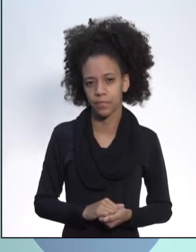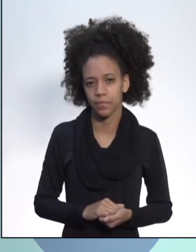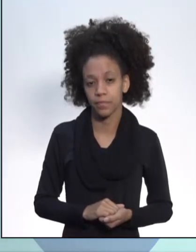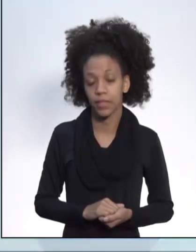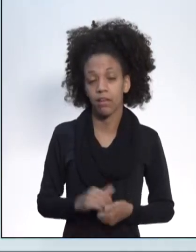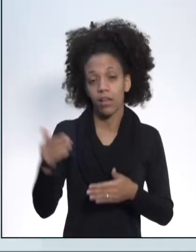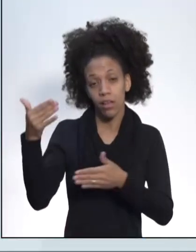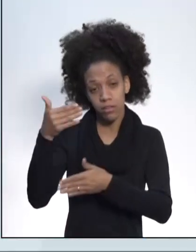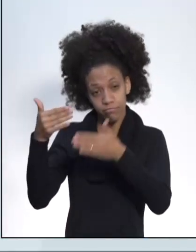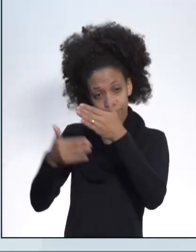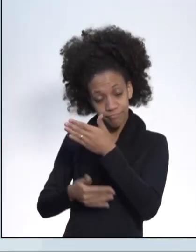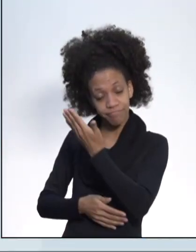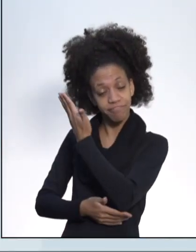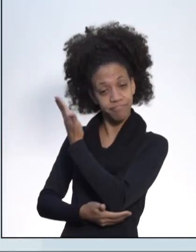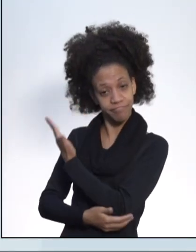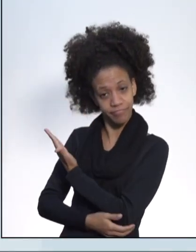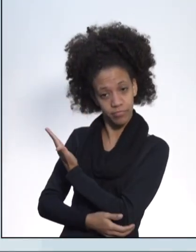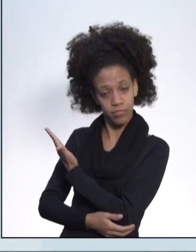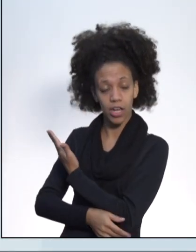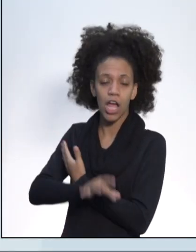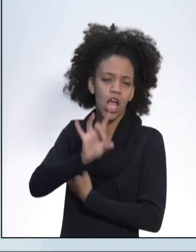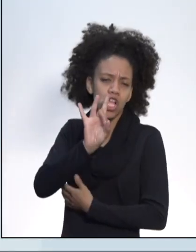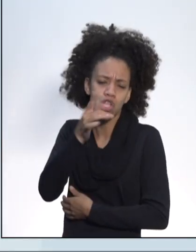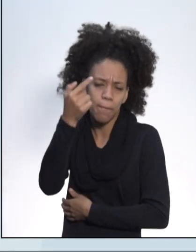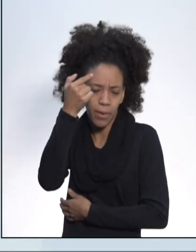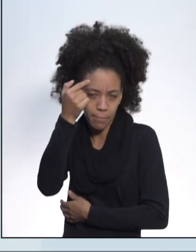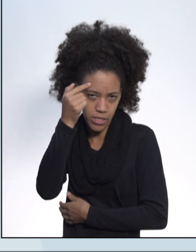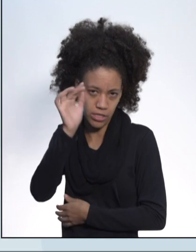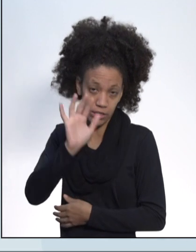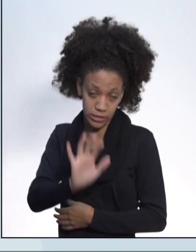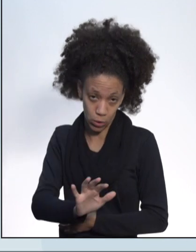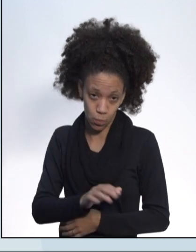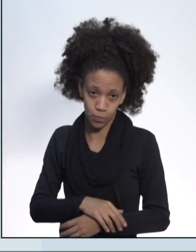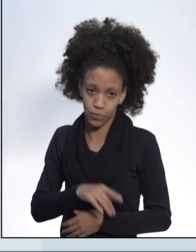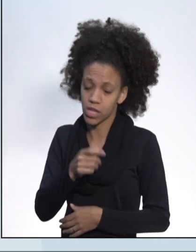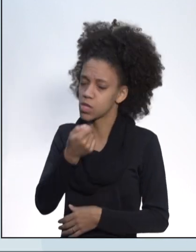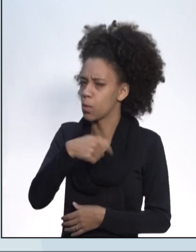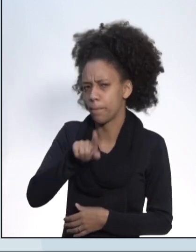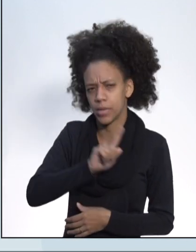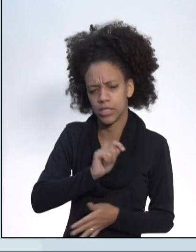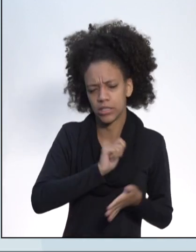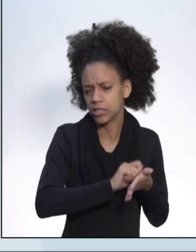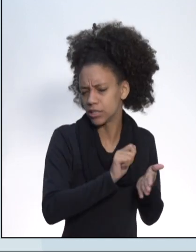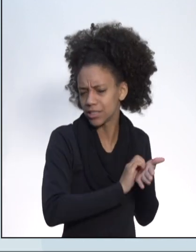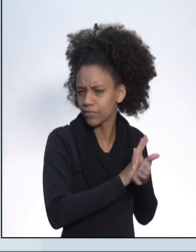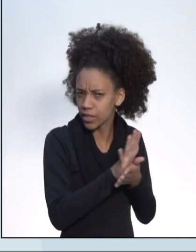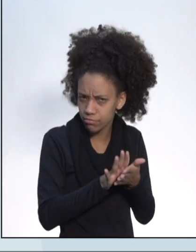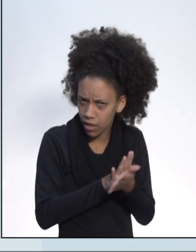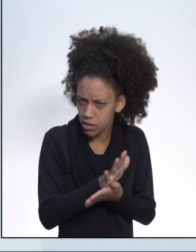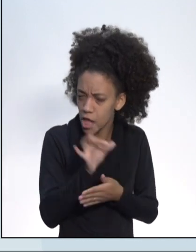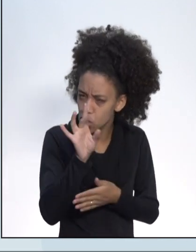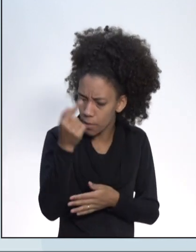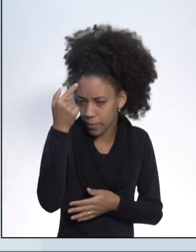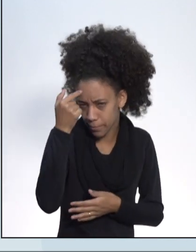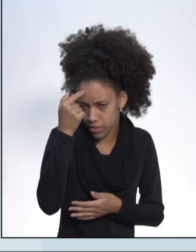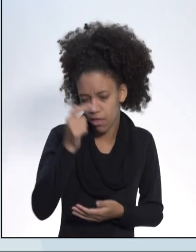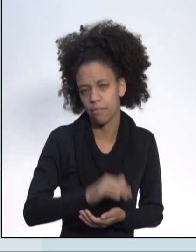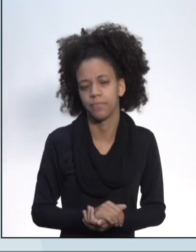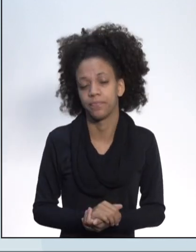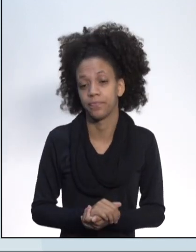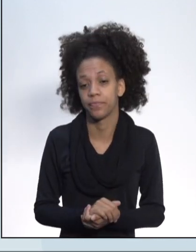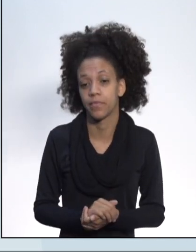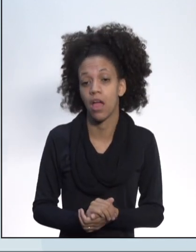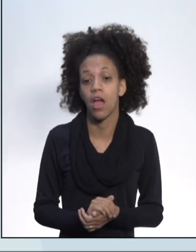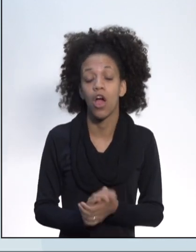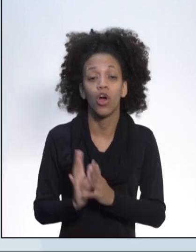Próxima tela é só para a gente pensar. Então, esses vocês não precisam escrever só para pensar. Todos